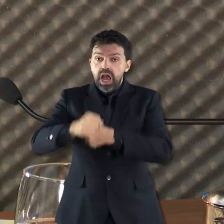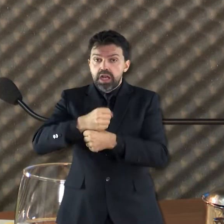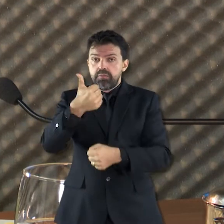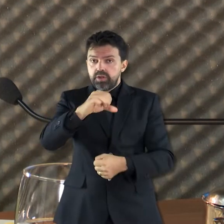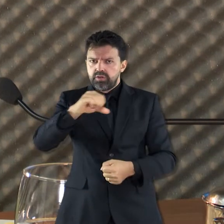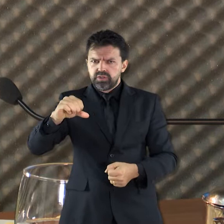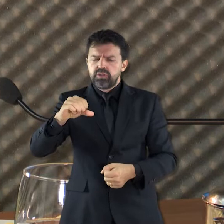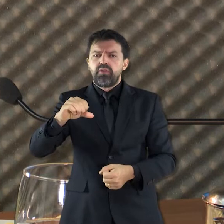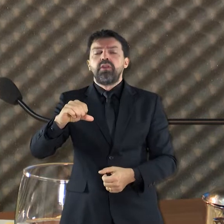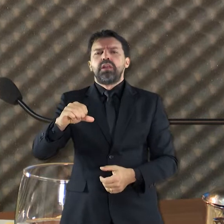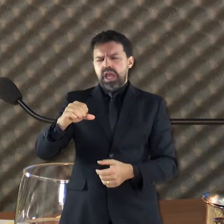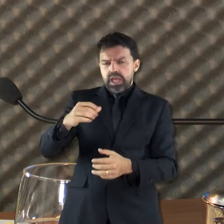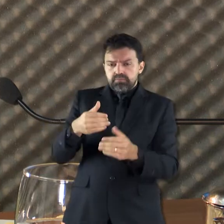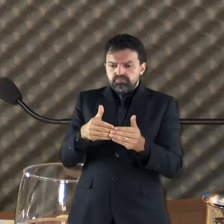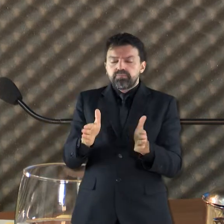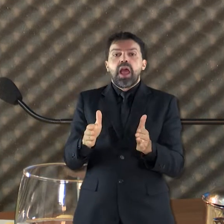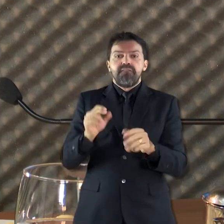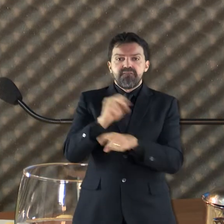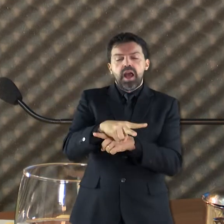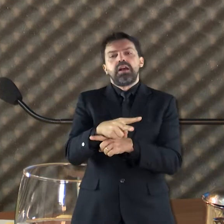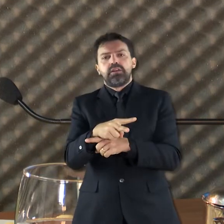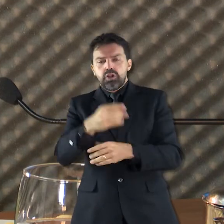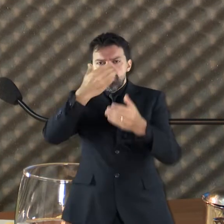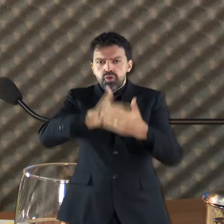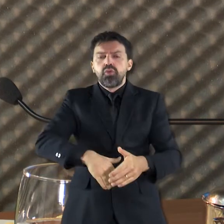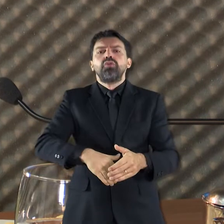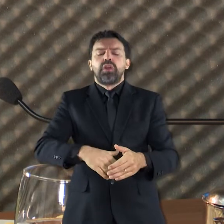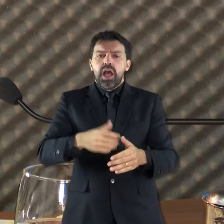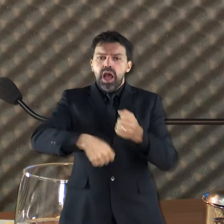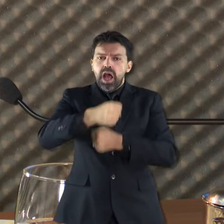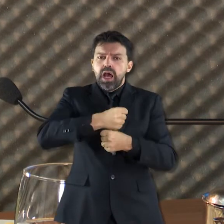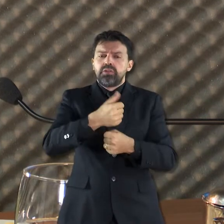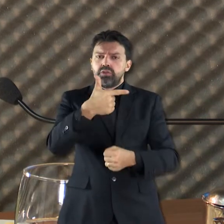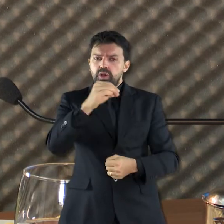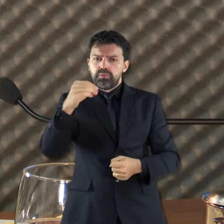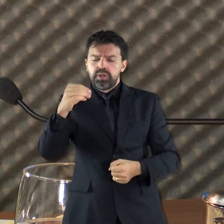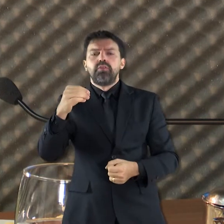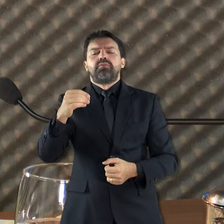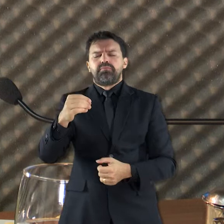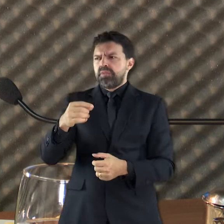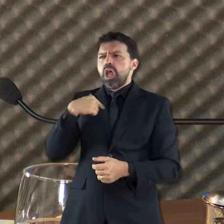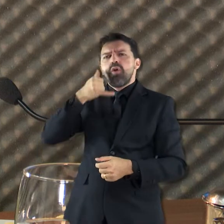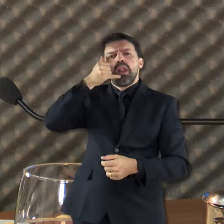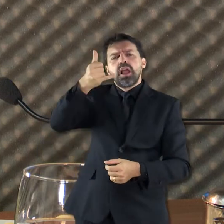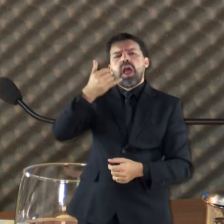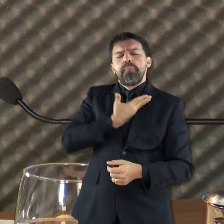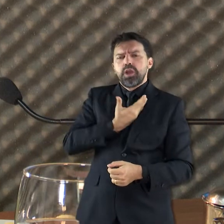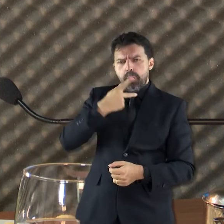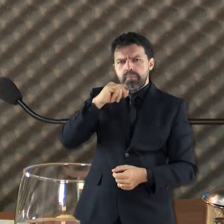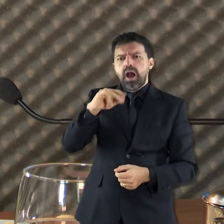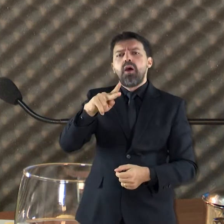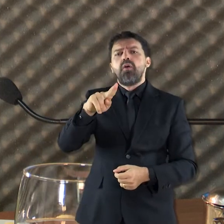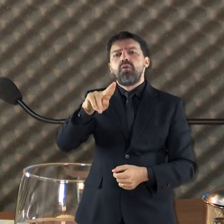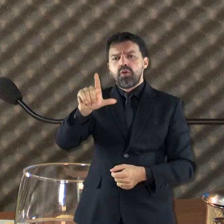concurso aqui em 2000, se eu não me engano. Aí eu liguei para um amigo meu daqui, o Paulo César, que tinha trabalhado aqui, né? Ele conhecia.